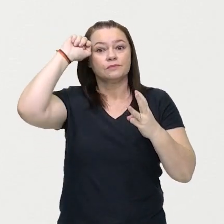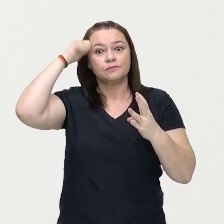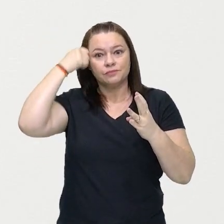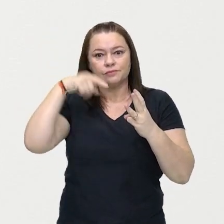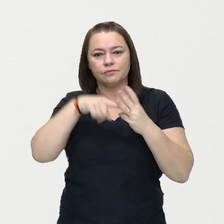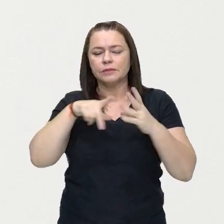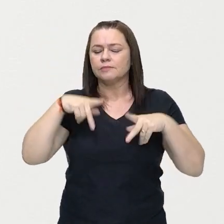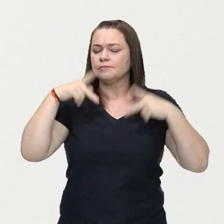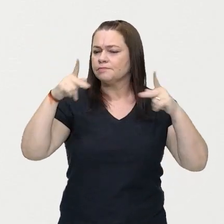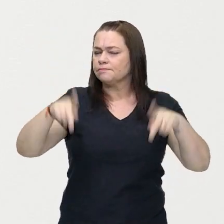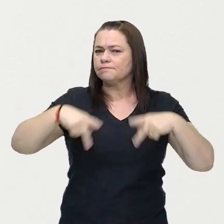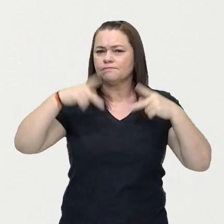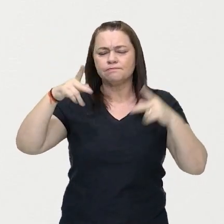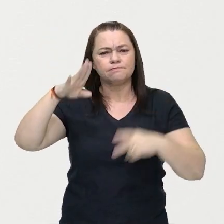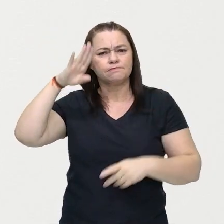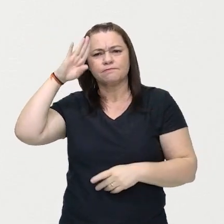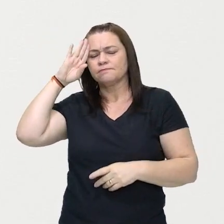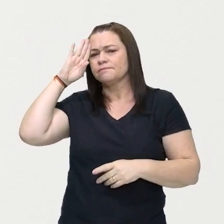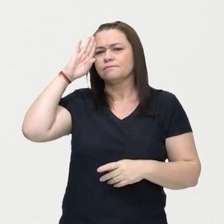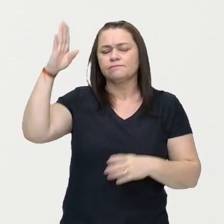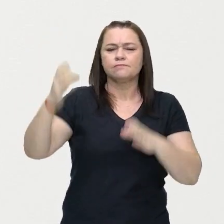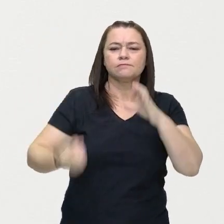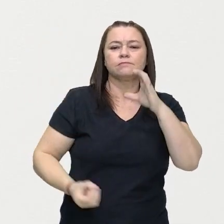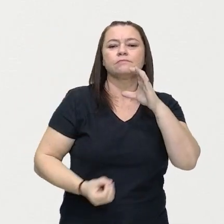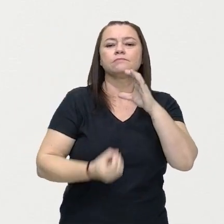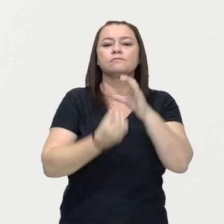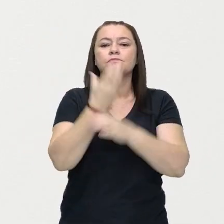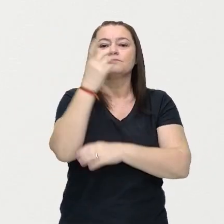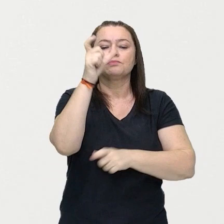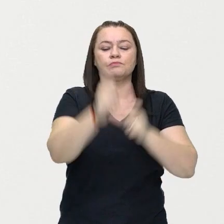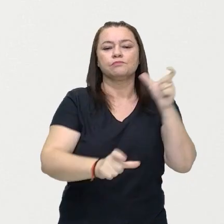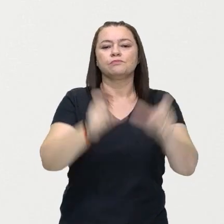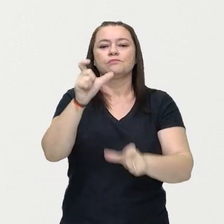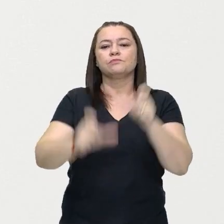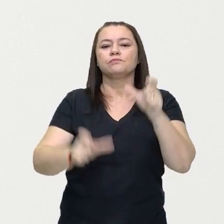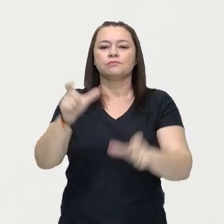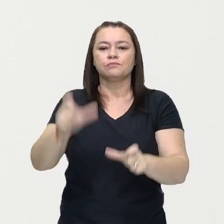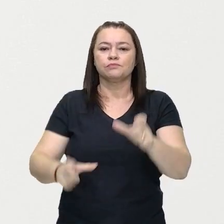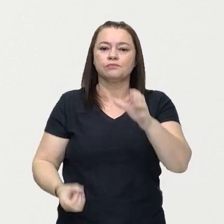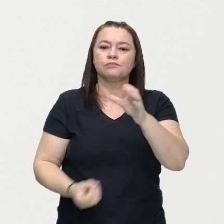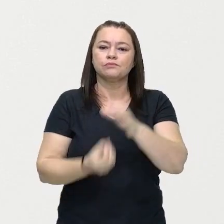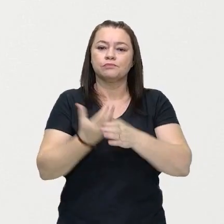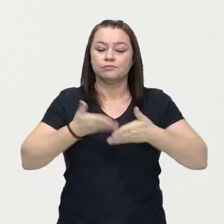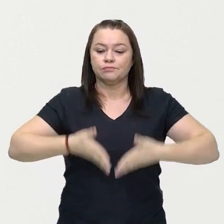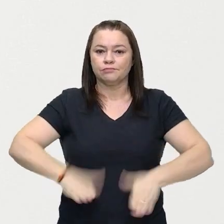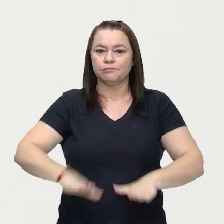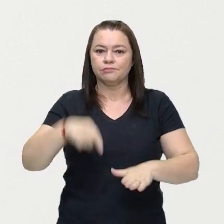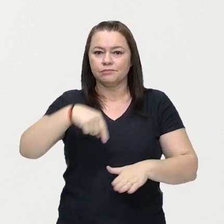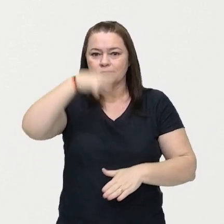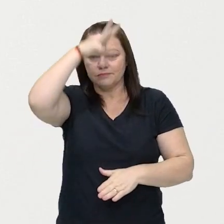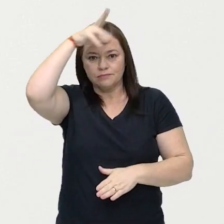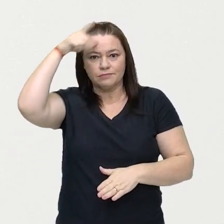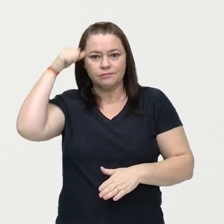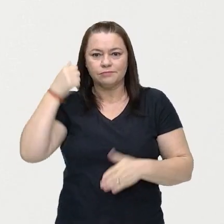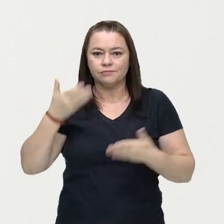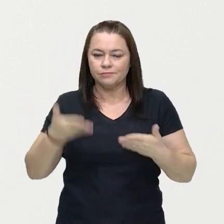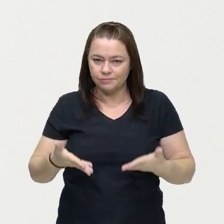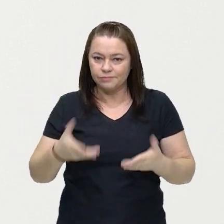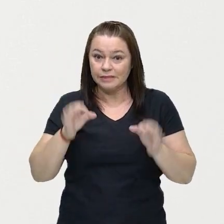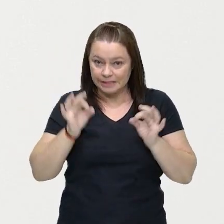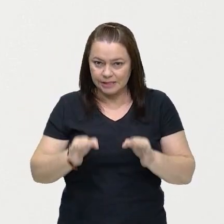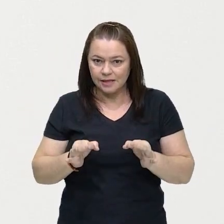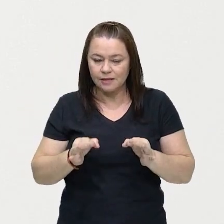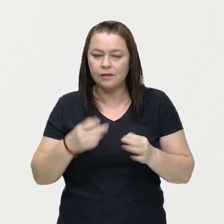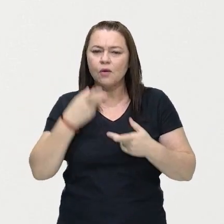povos fundamentais na construção cultural e religiosa do nosso estado, certo? E quando